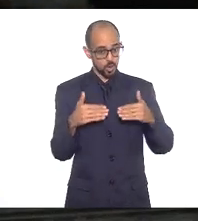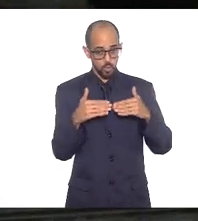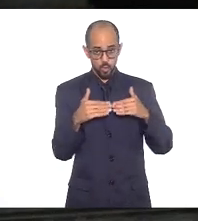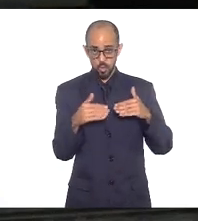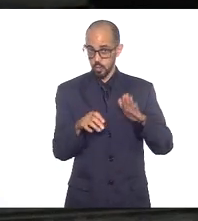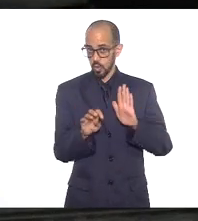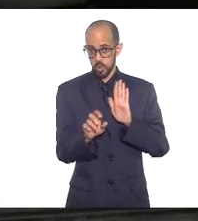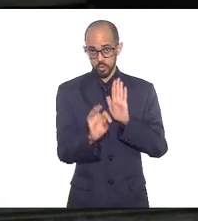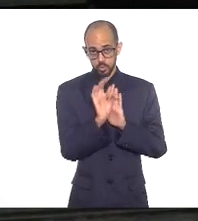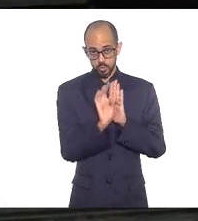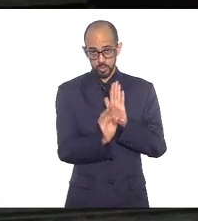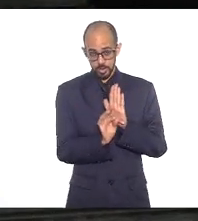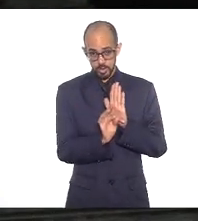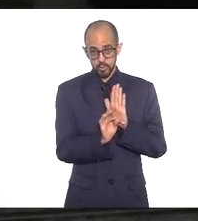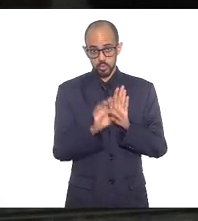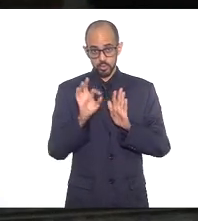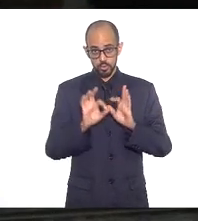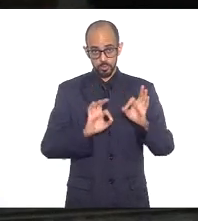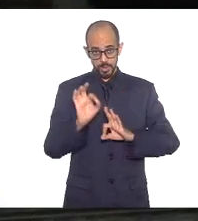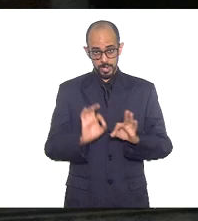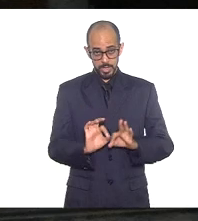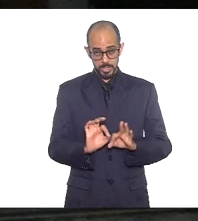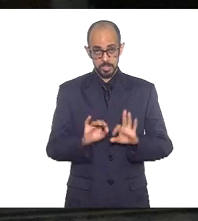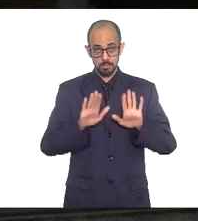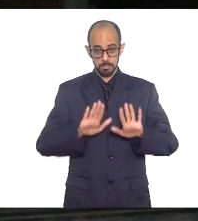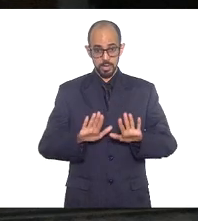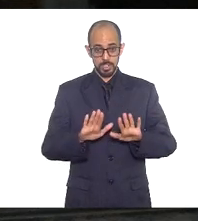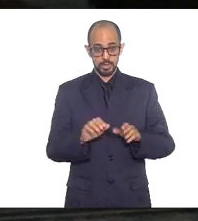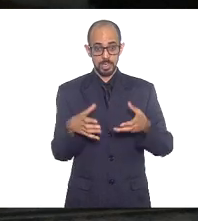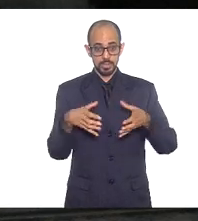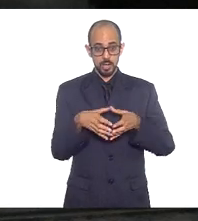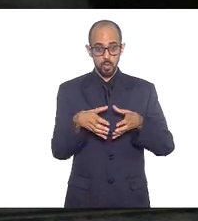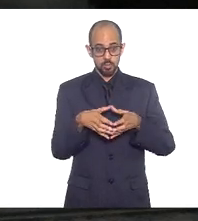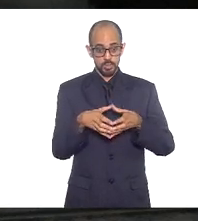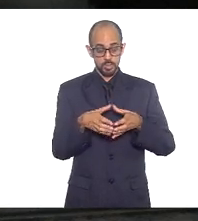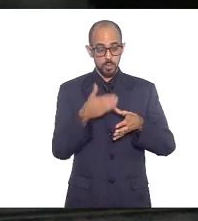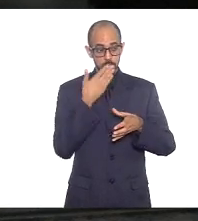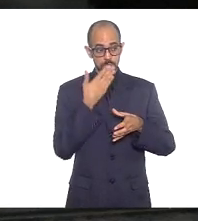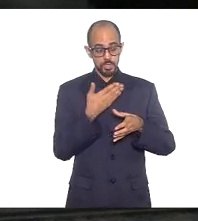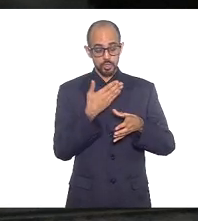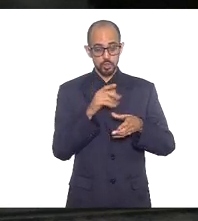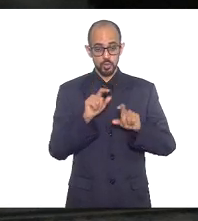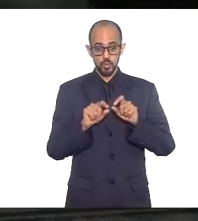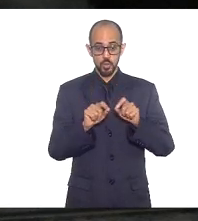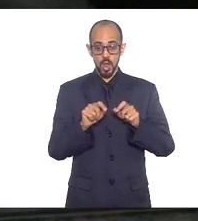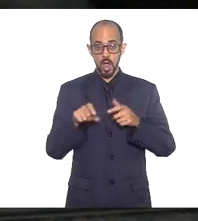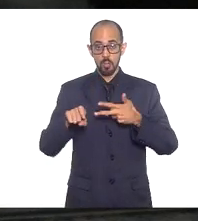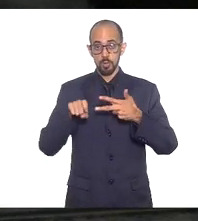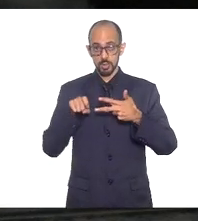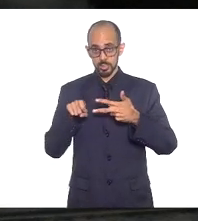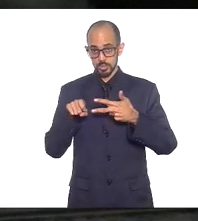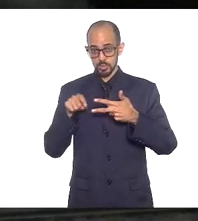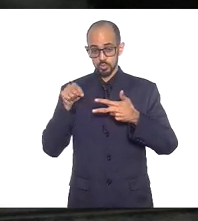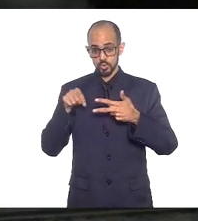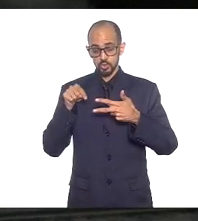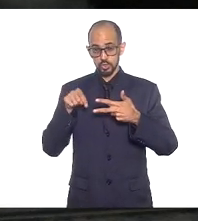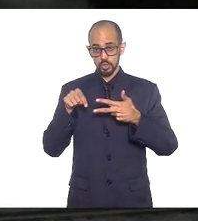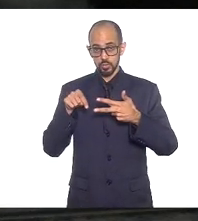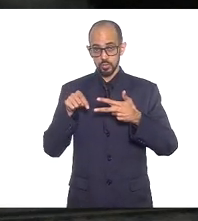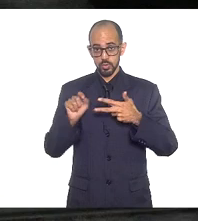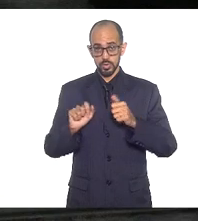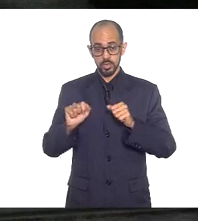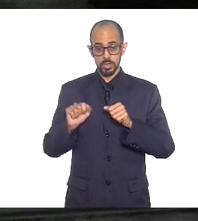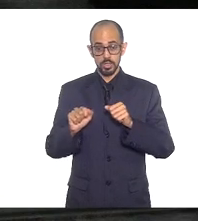presente projeto de lei analisado, esta comissão solicitou ao Poder Executivo que